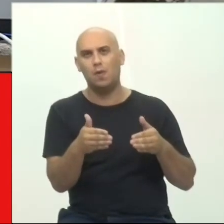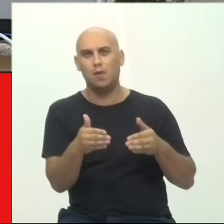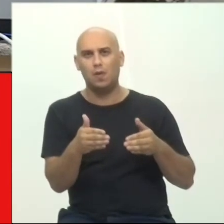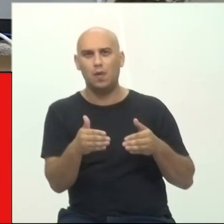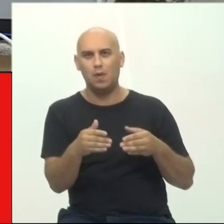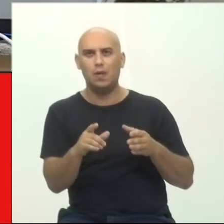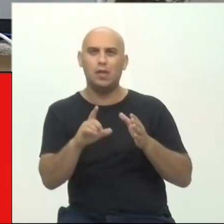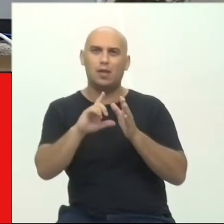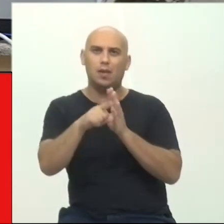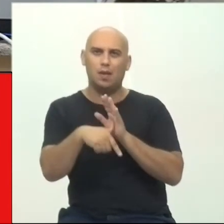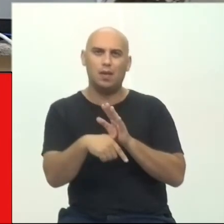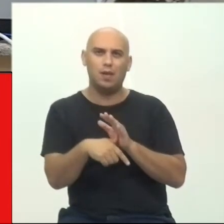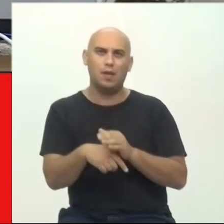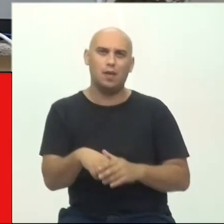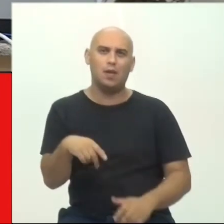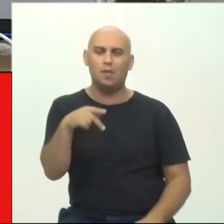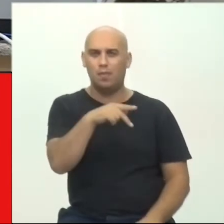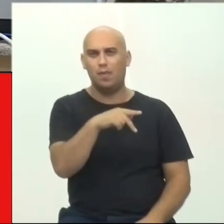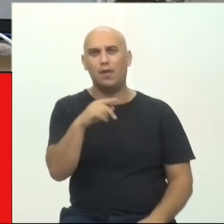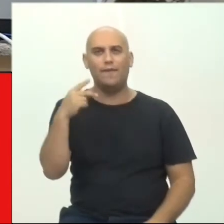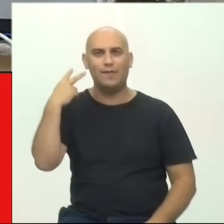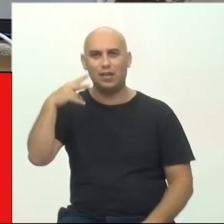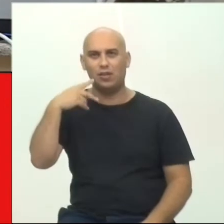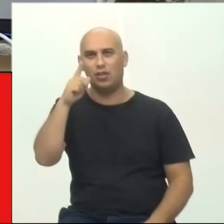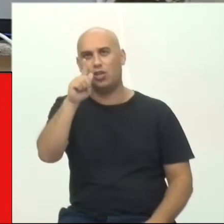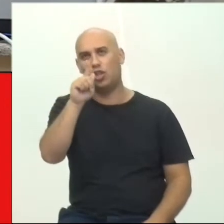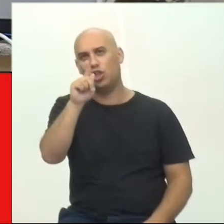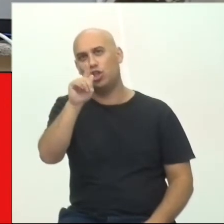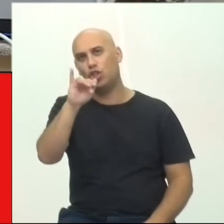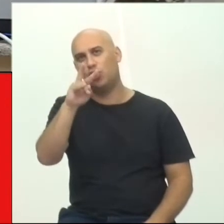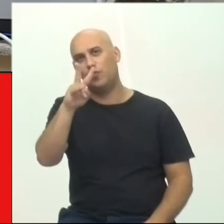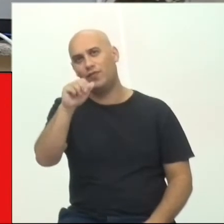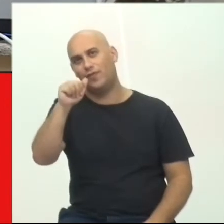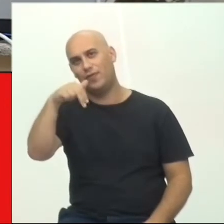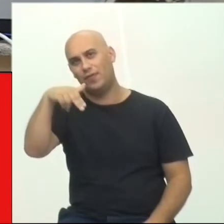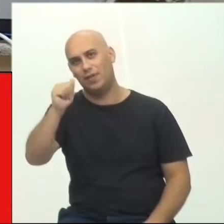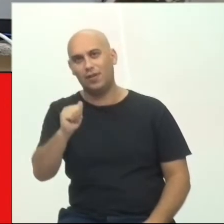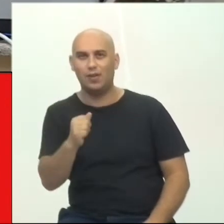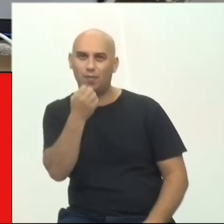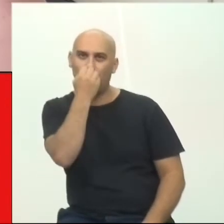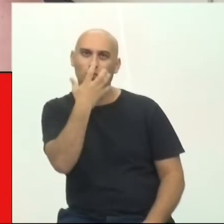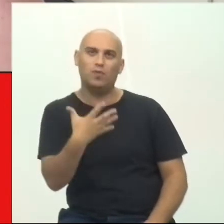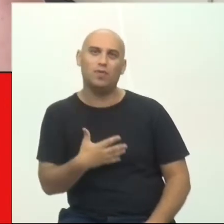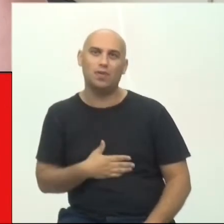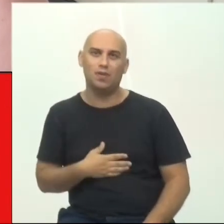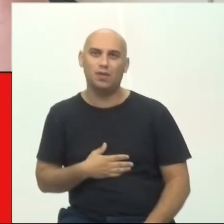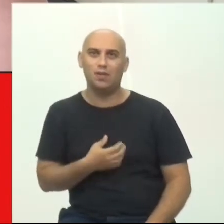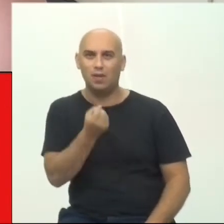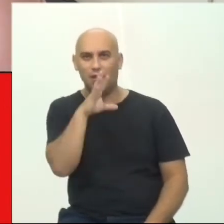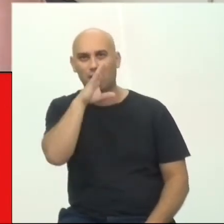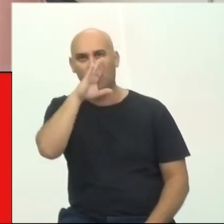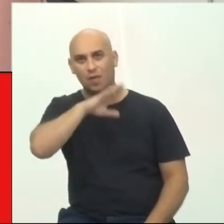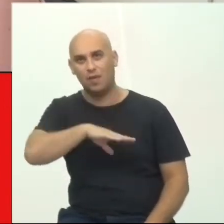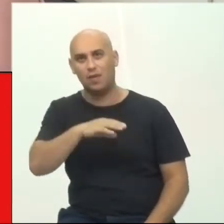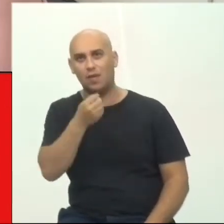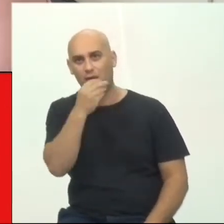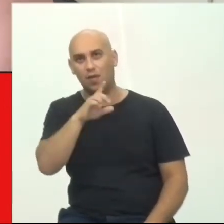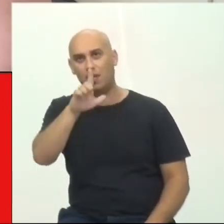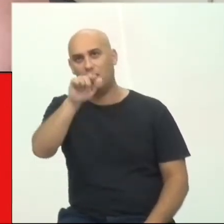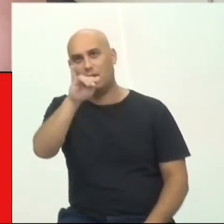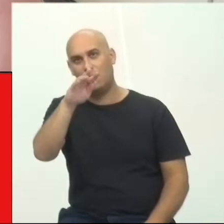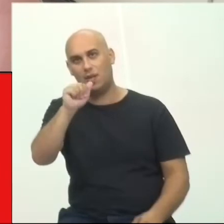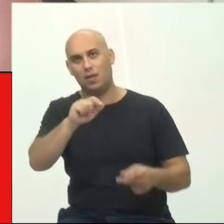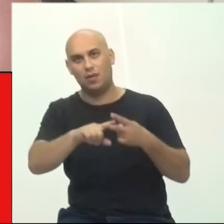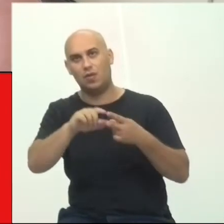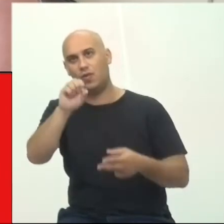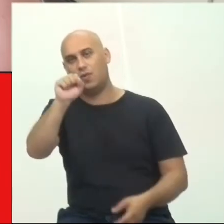disso, a vereadora Giovana precisa fazer o questionamento. Tá. Bom, boa tarde, Laís e